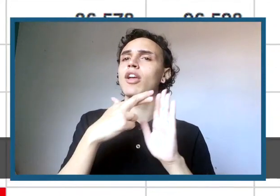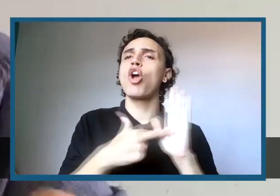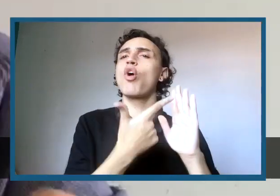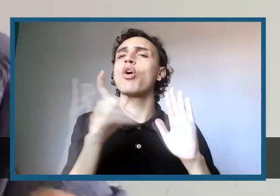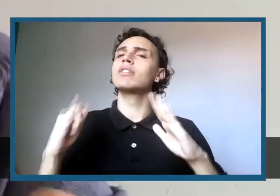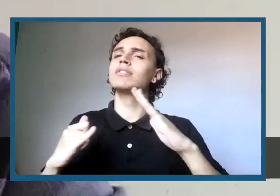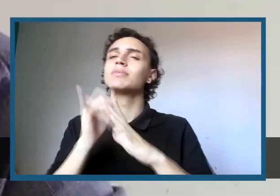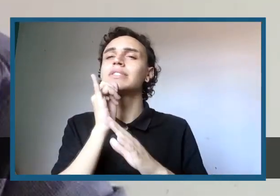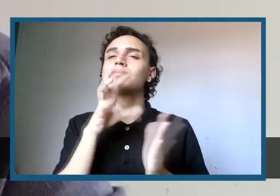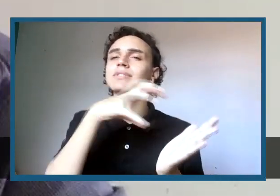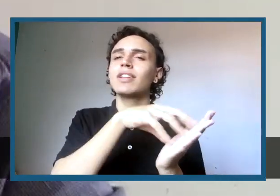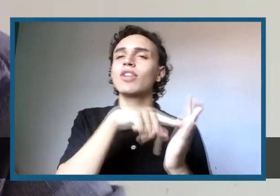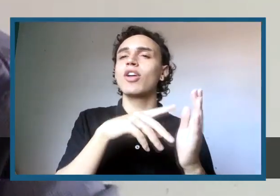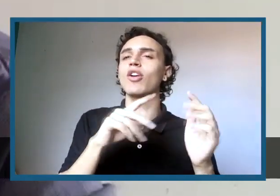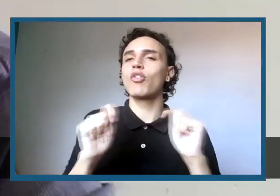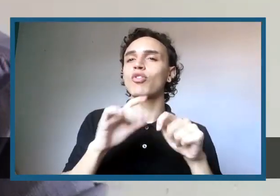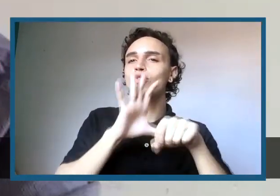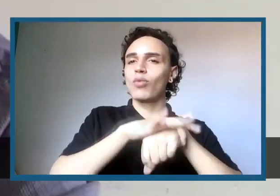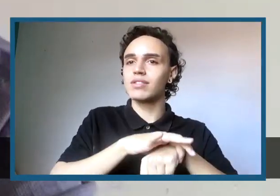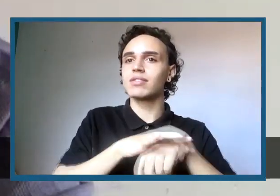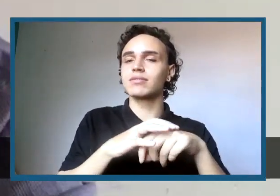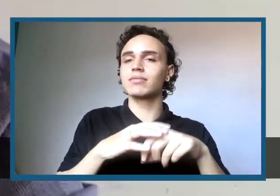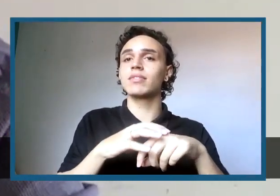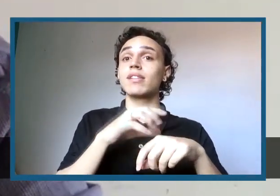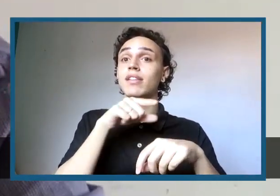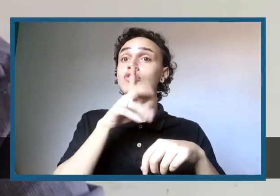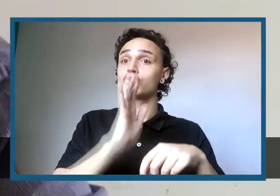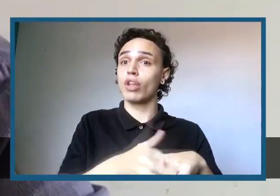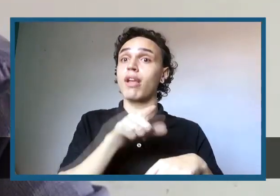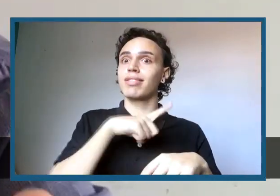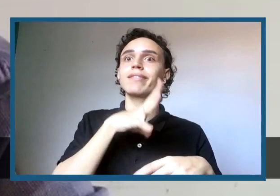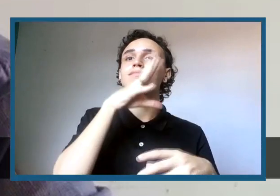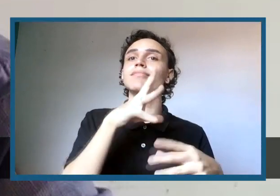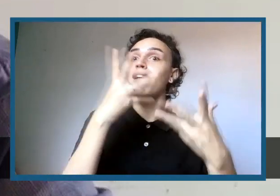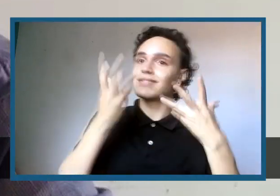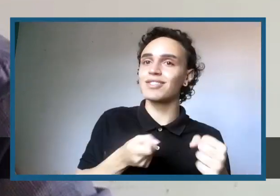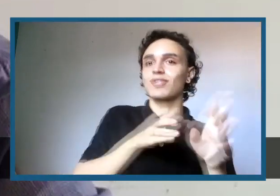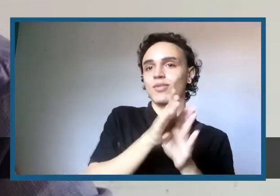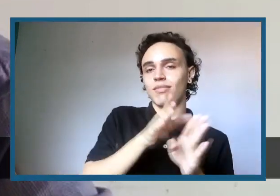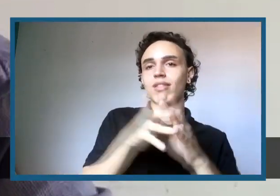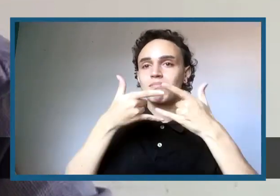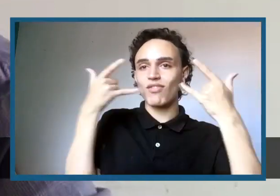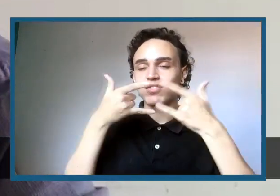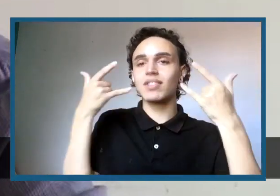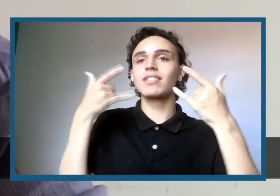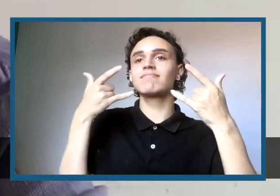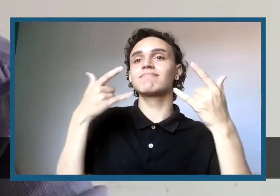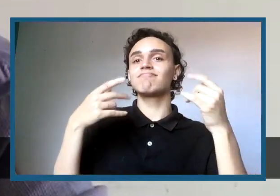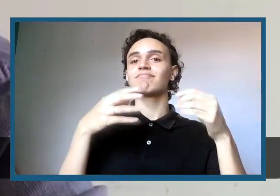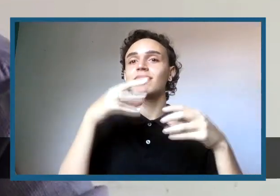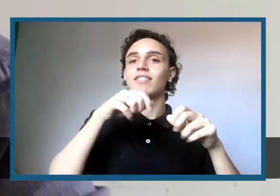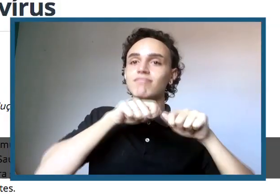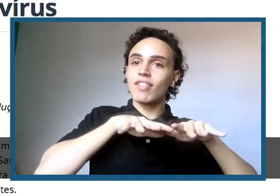Estados Unidos. No Brasil, o Ministério também seguia as normas da OMS nesse sentido das máscaras caseiras